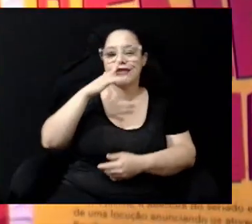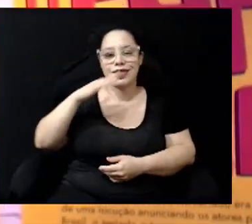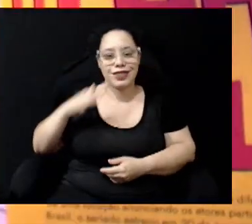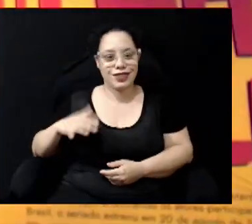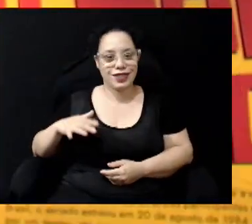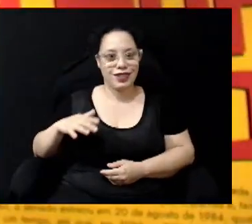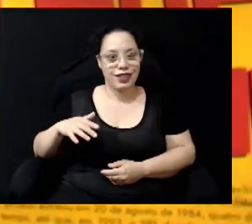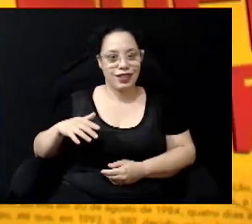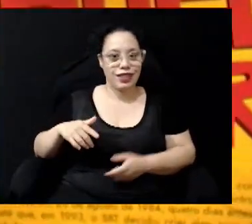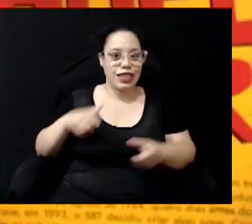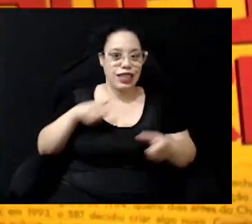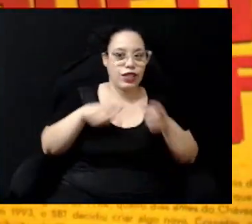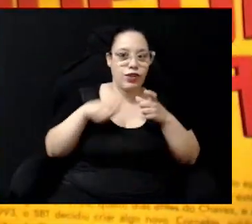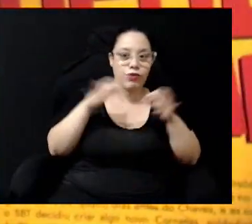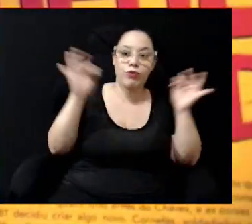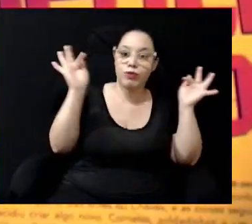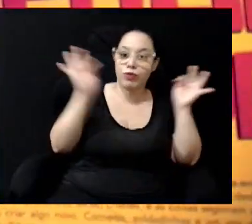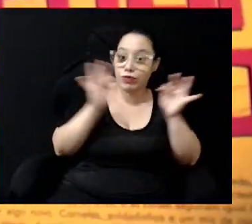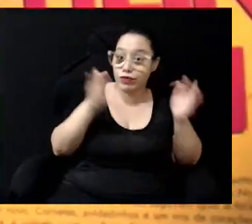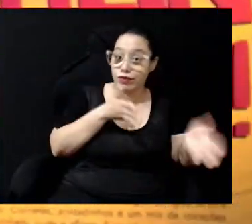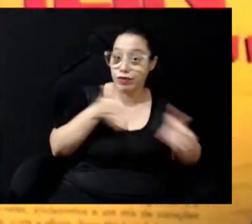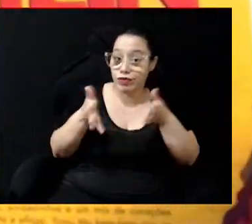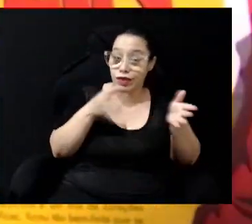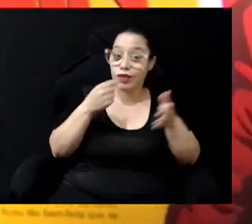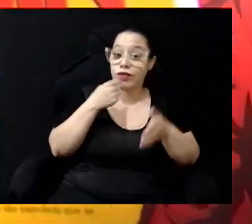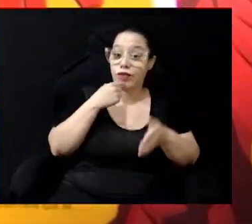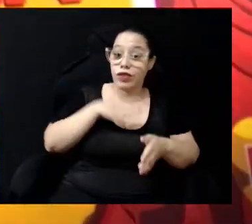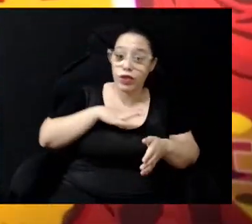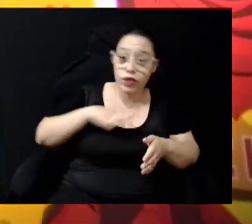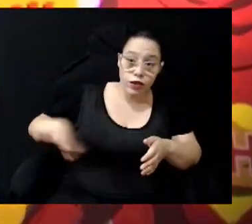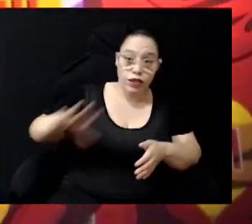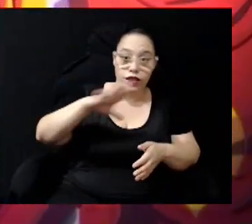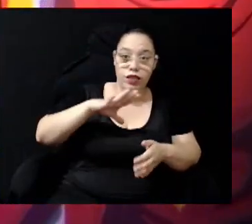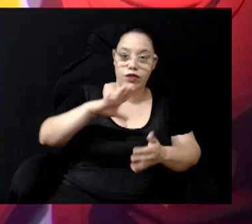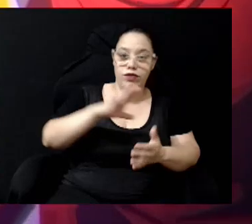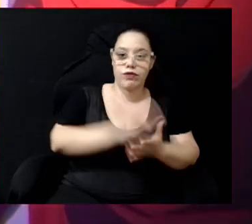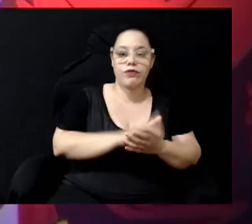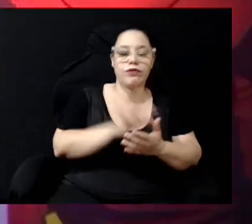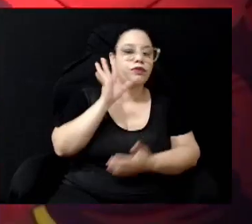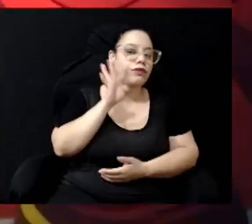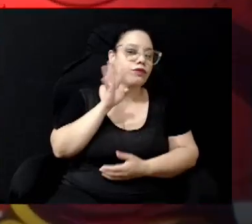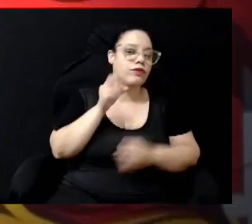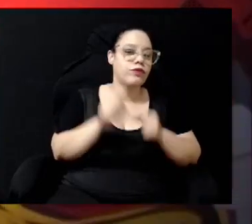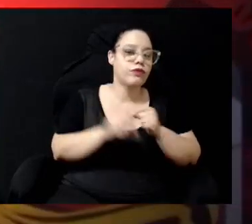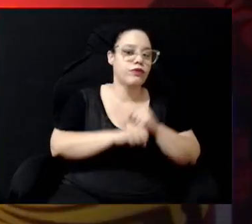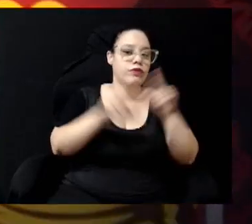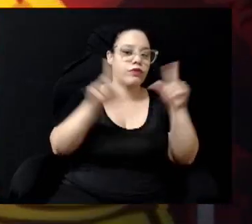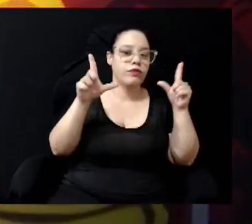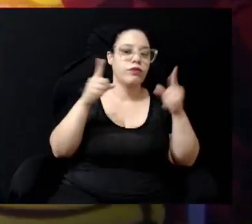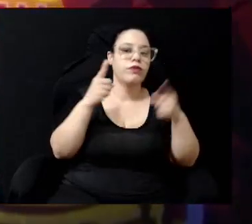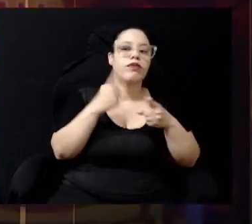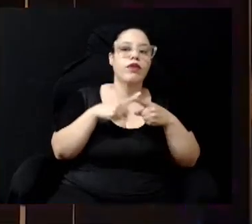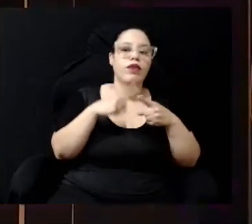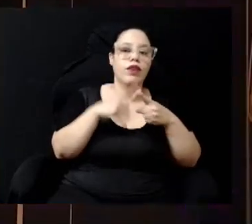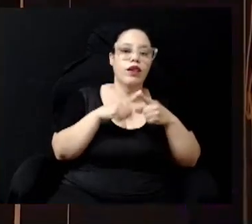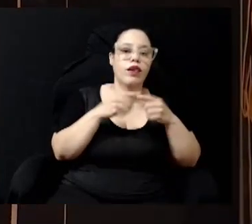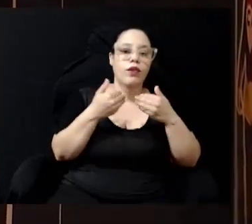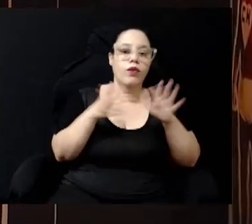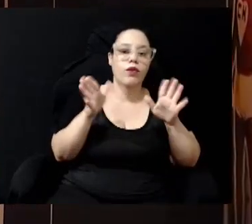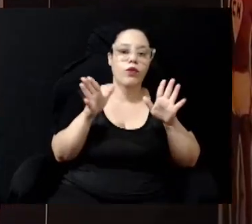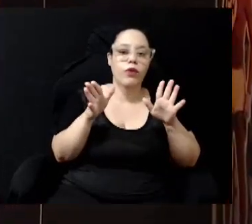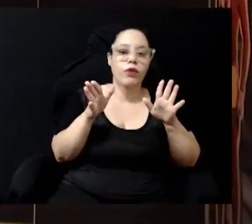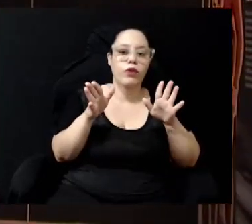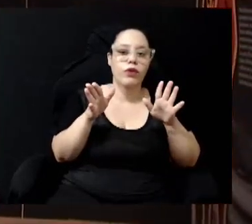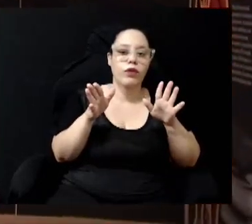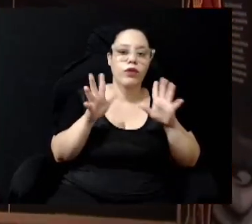feliz de proporcionar isso para a cidade de Campinas e região. E é legal deixar claro para o pessoal, porque assim, está aberto literalmente para todas